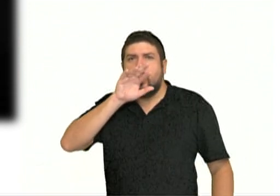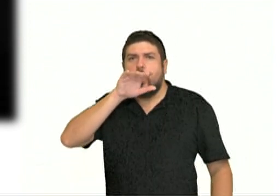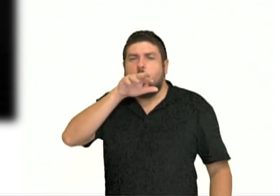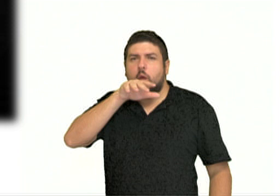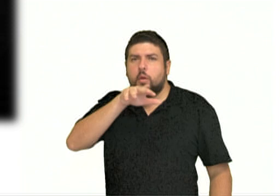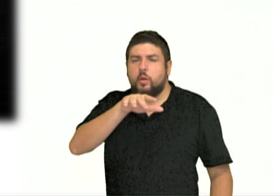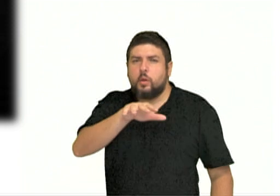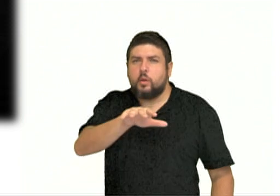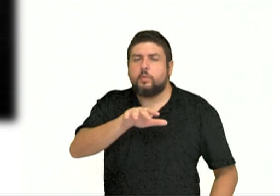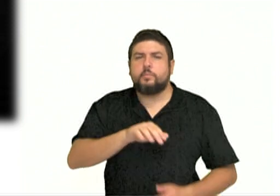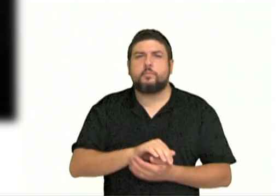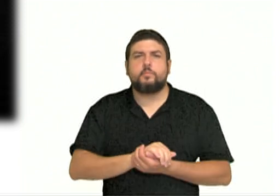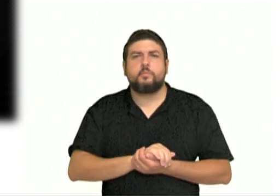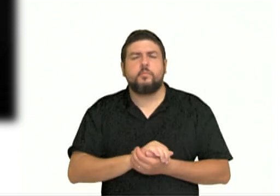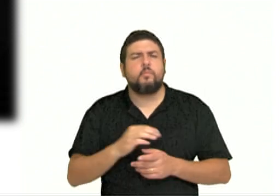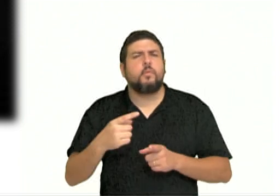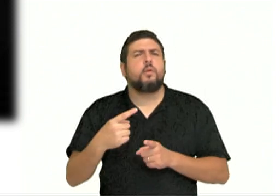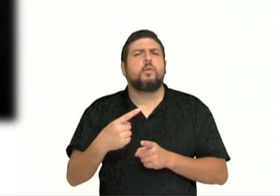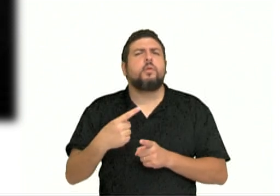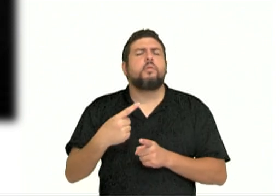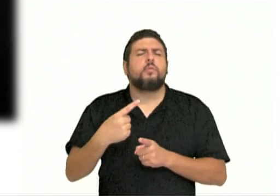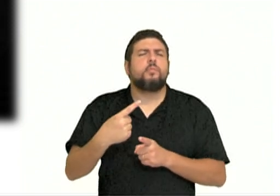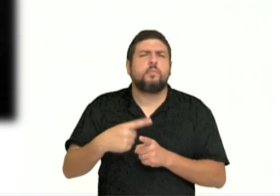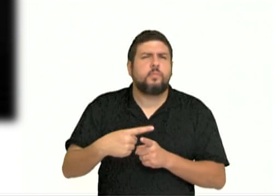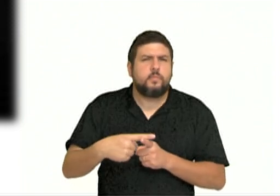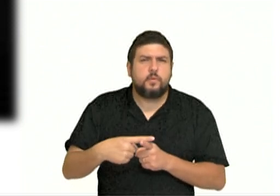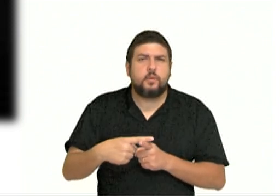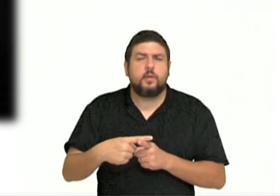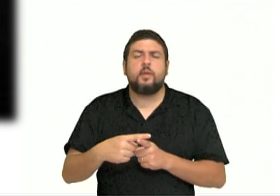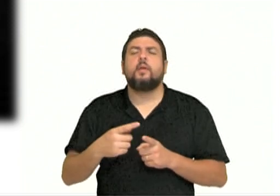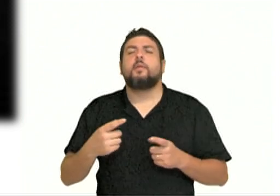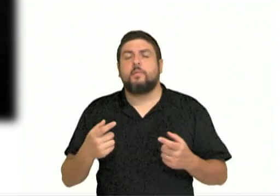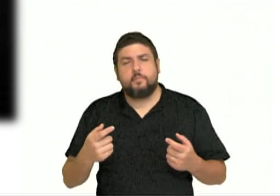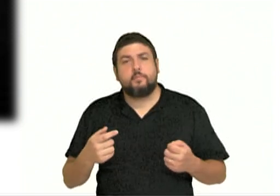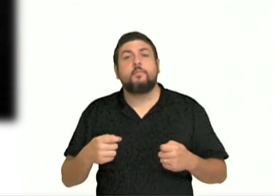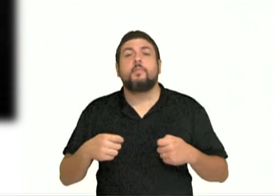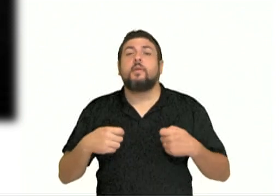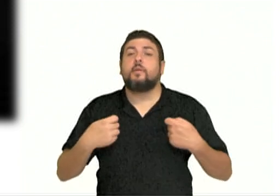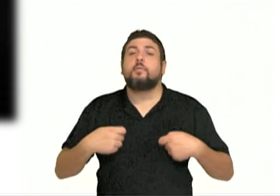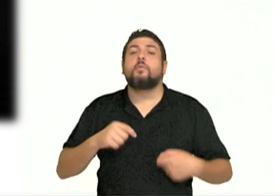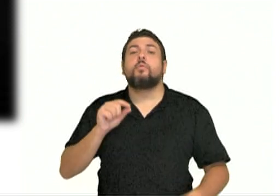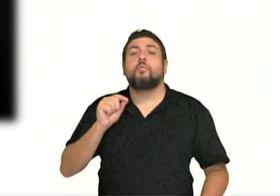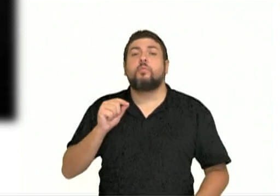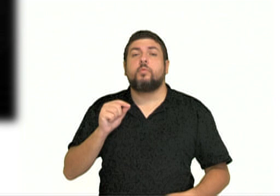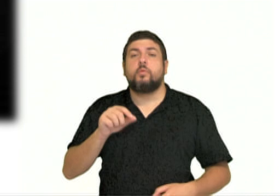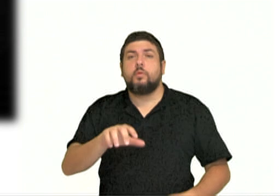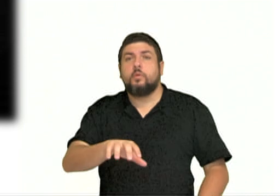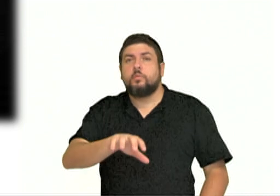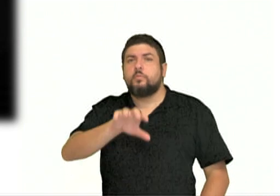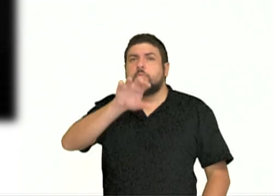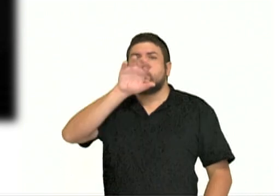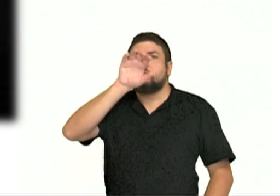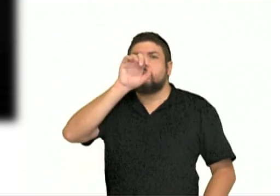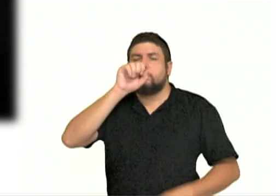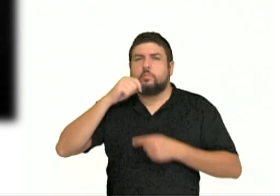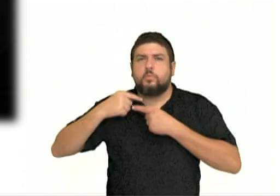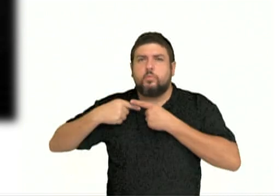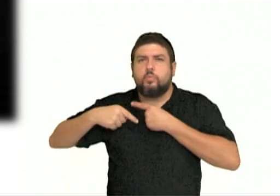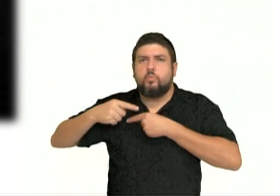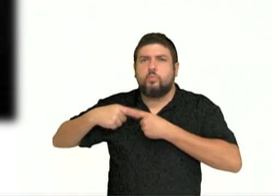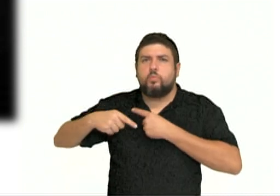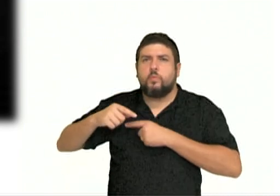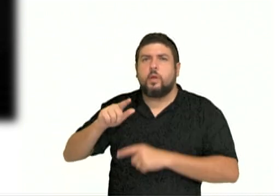tá? Por que nós fazemos isso? Porque nós precisamos eliminar o ar que está cheio de